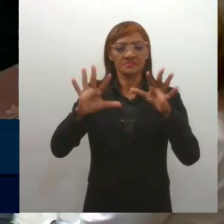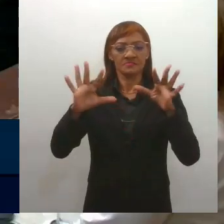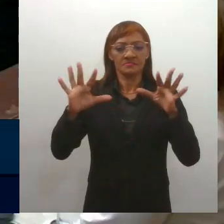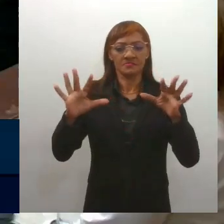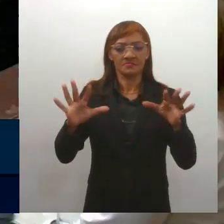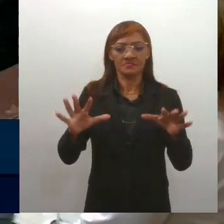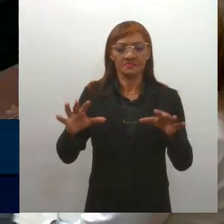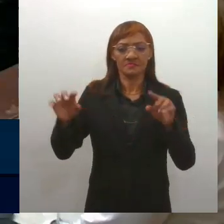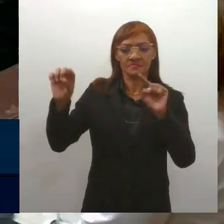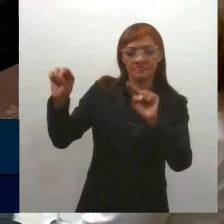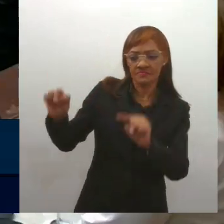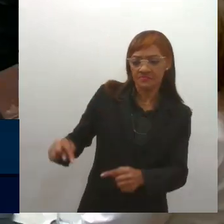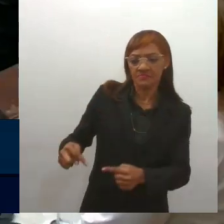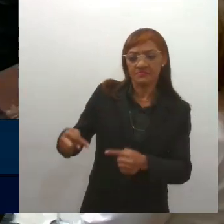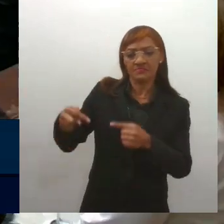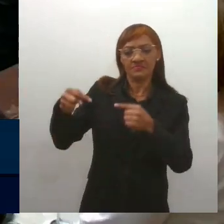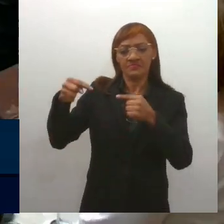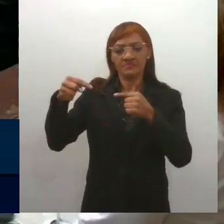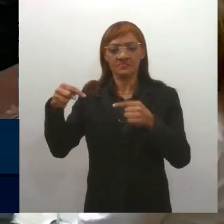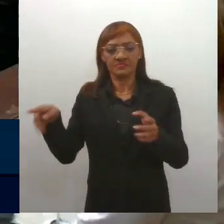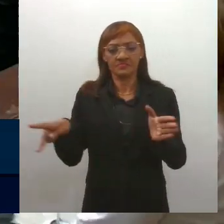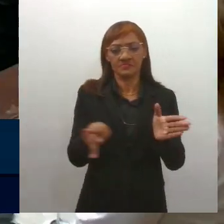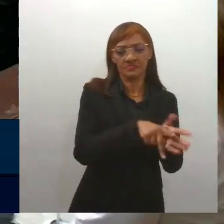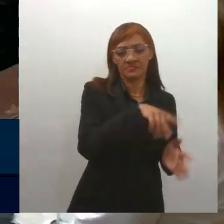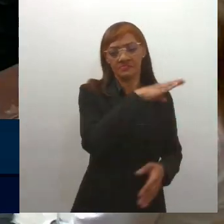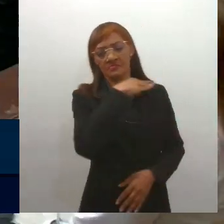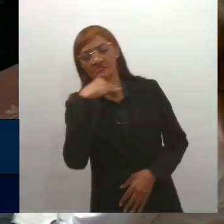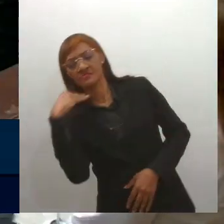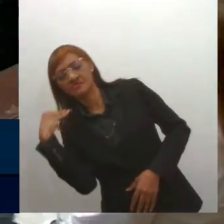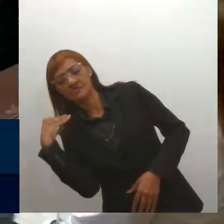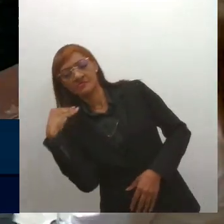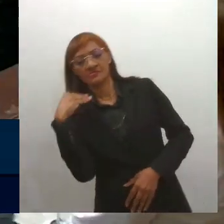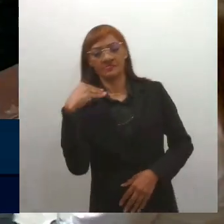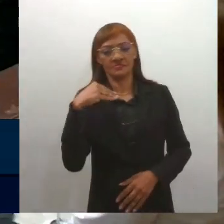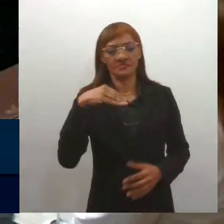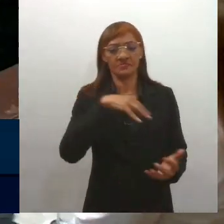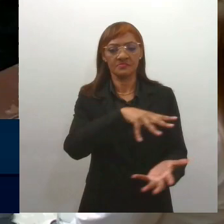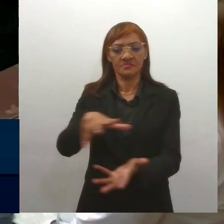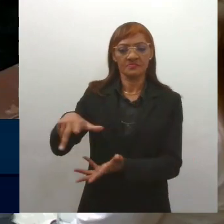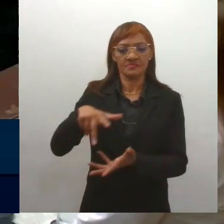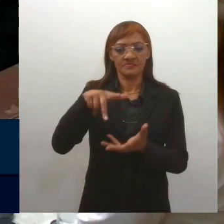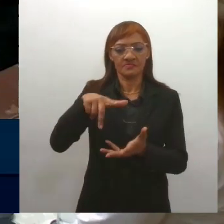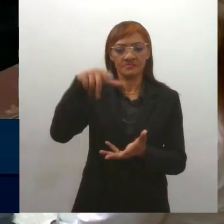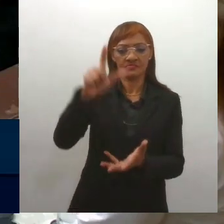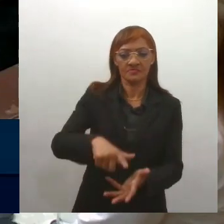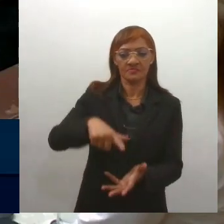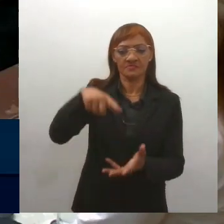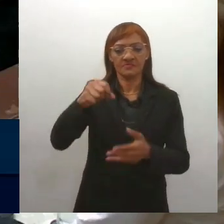Roubar a pátria amada e honrada, salve-se.